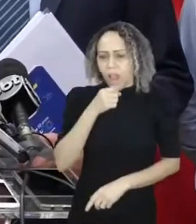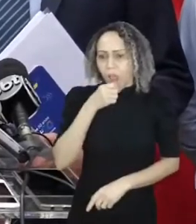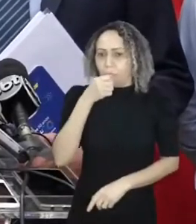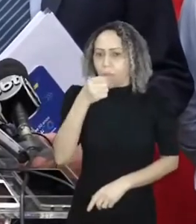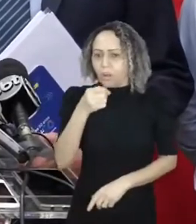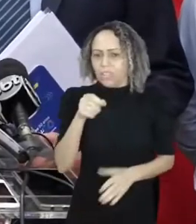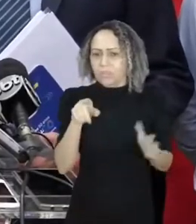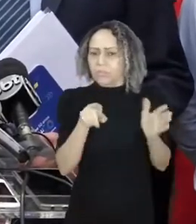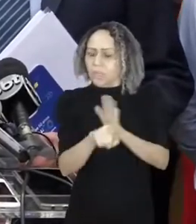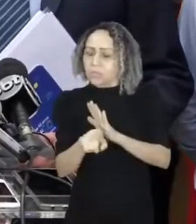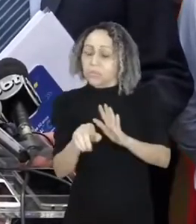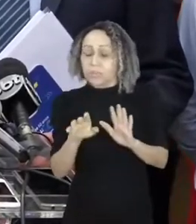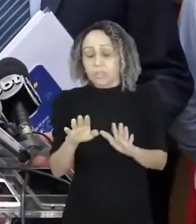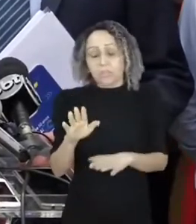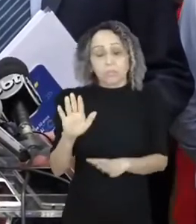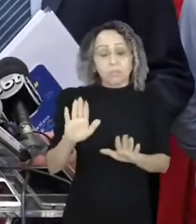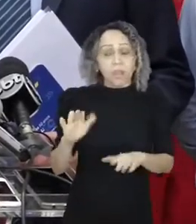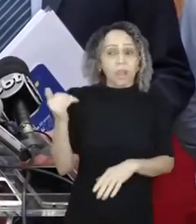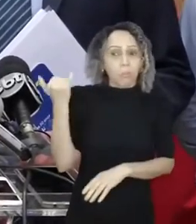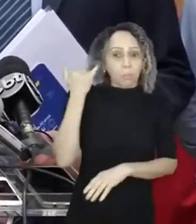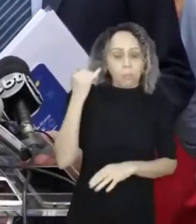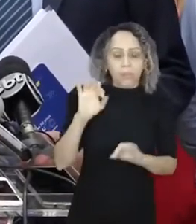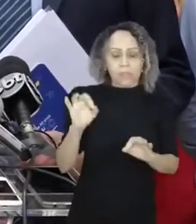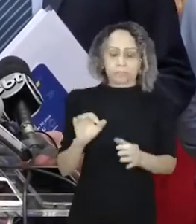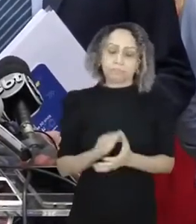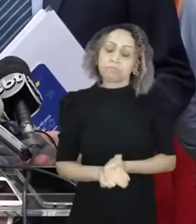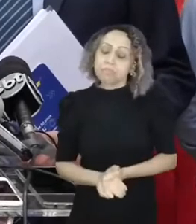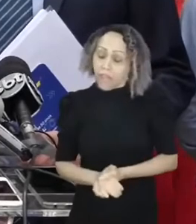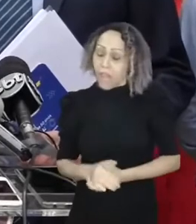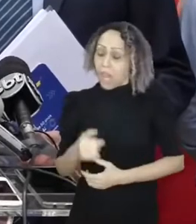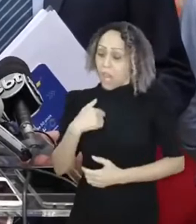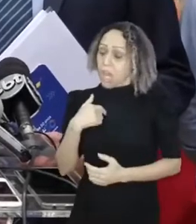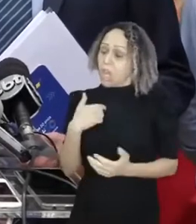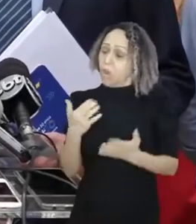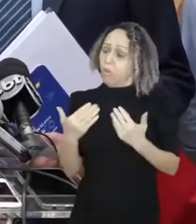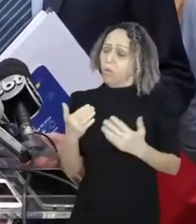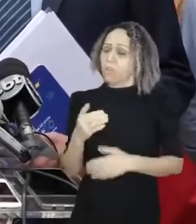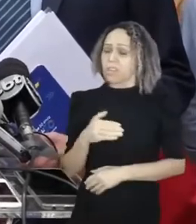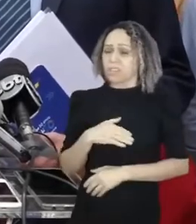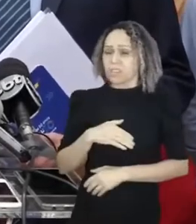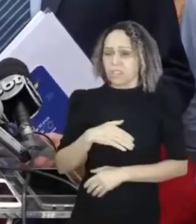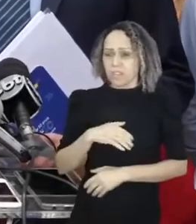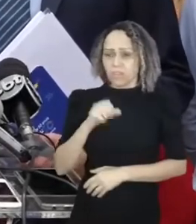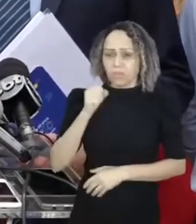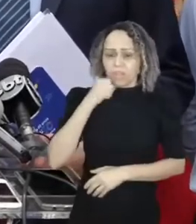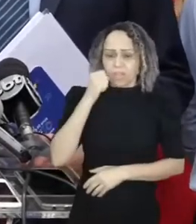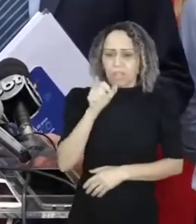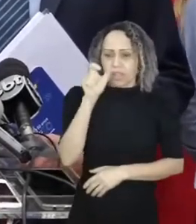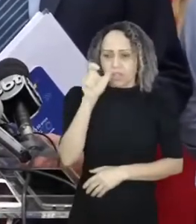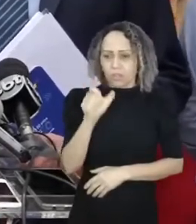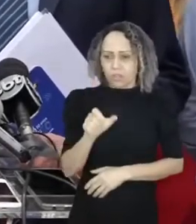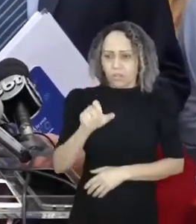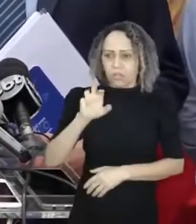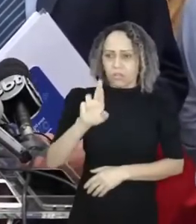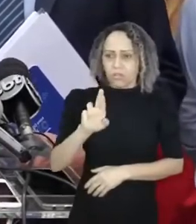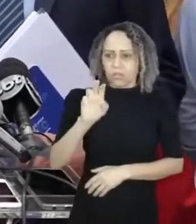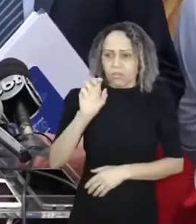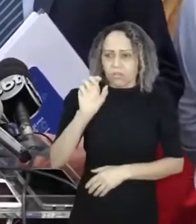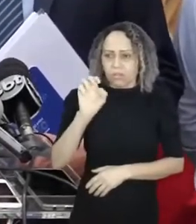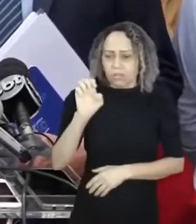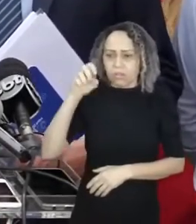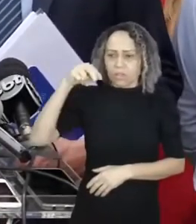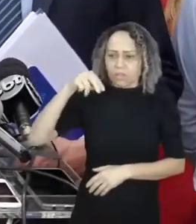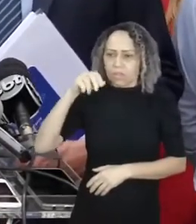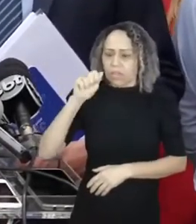Até conversei ontem com o senador Renan Calheiros. Eu acho que nós temos que ver todas as possibilidades que nós temos para viabilizar aquilo que foi contratado